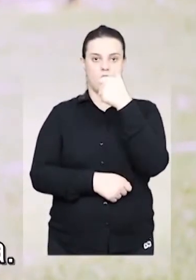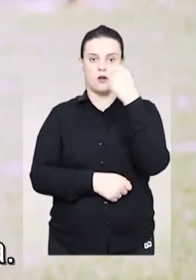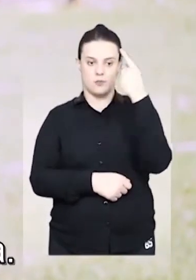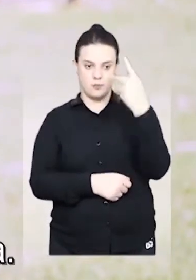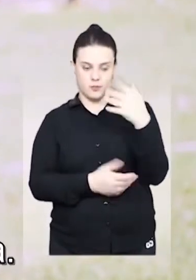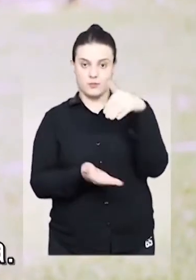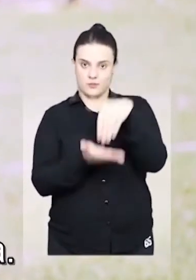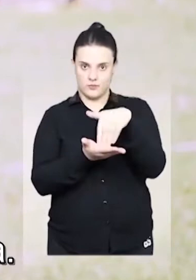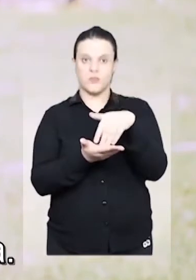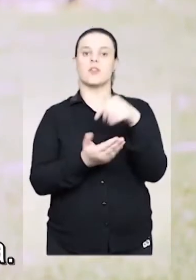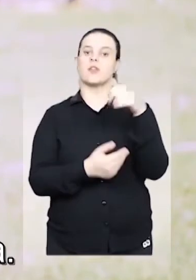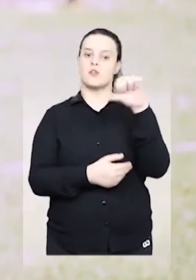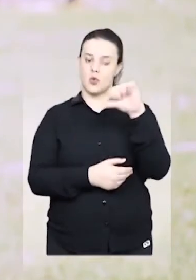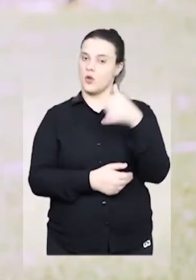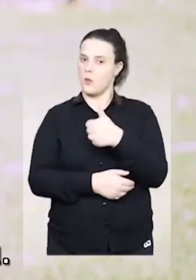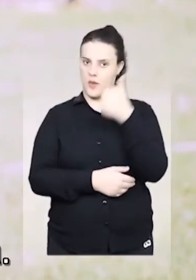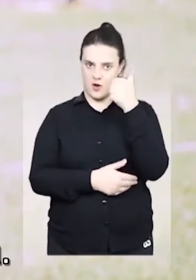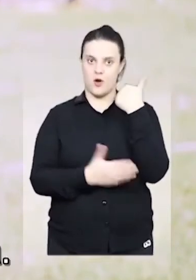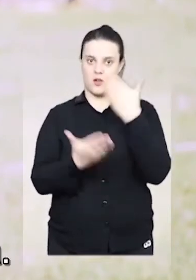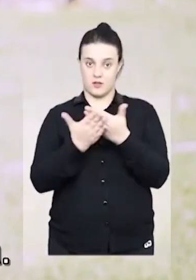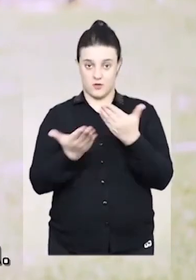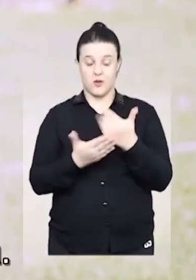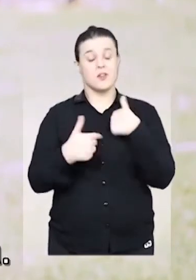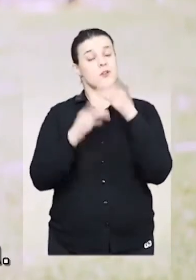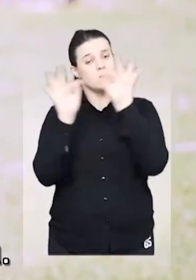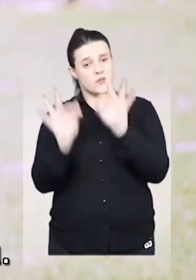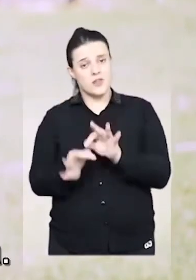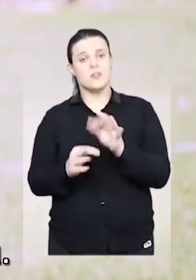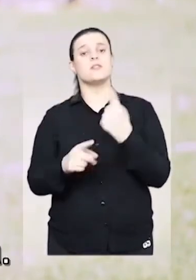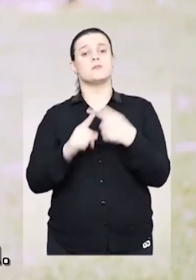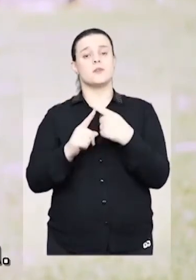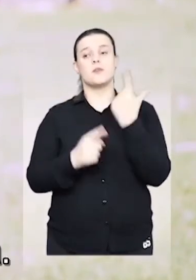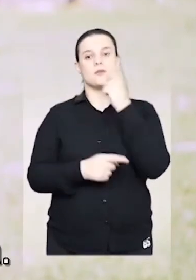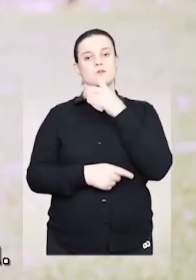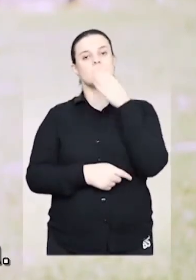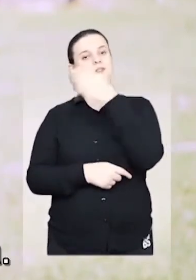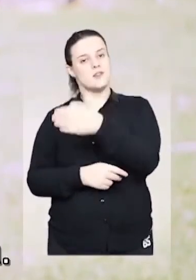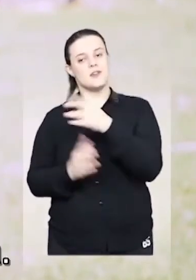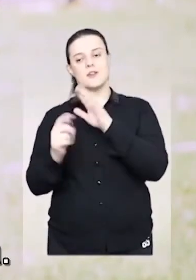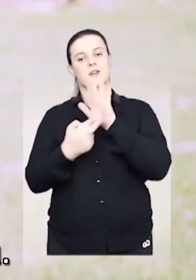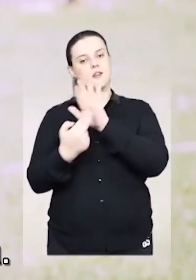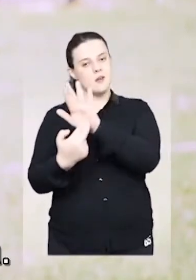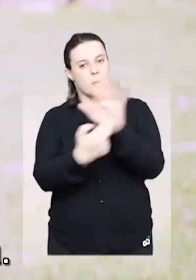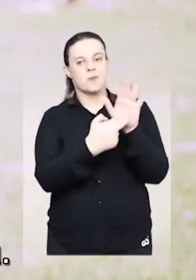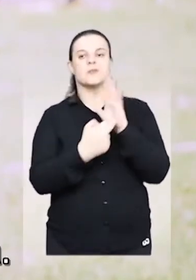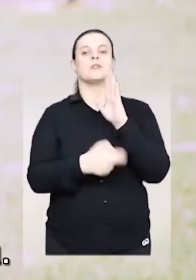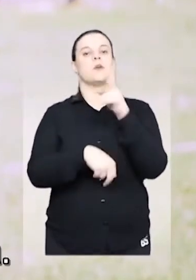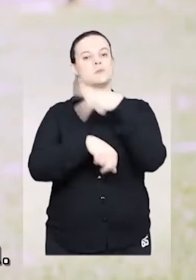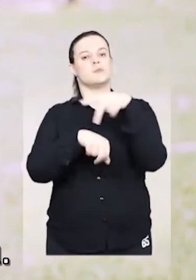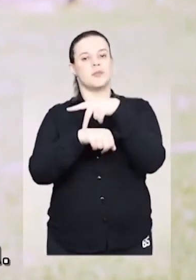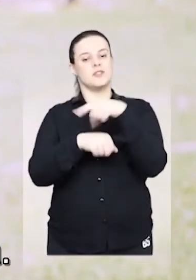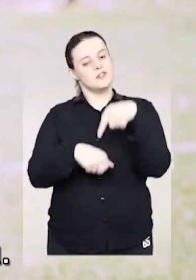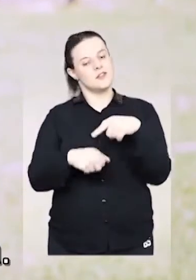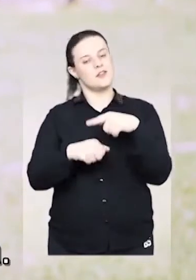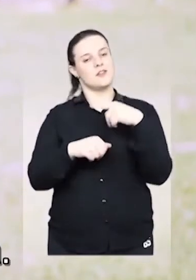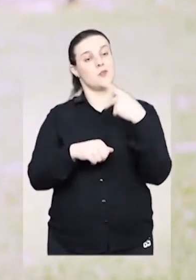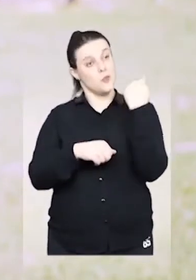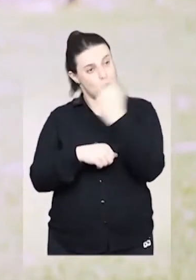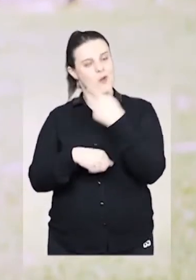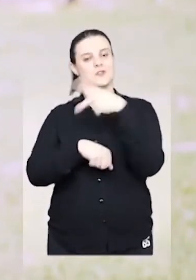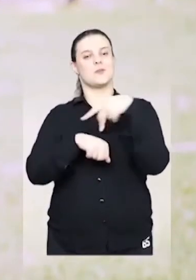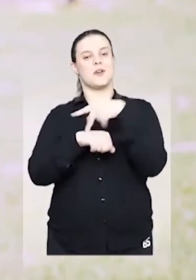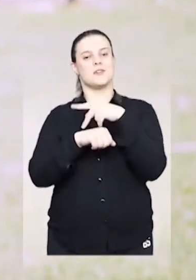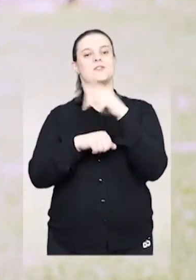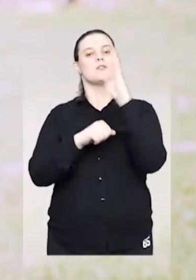colocação dentro da minha categoria. E eu fiquei muito feliz de poder estar lá, representar o país e na nossa casa, com